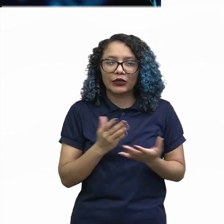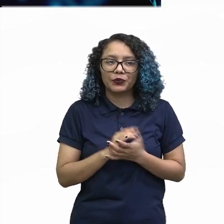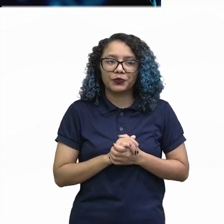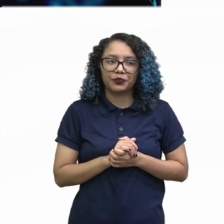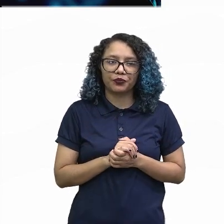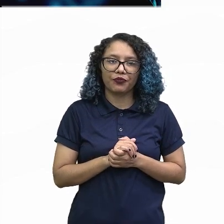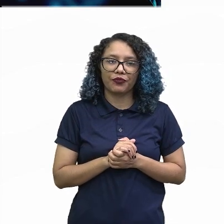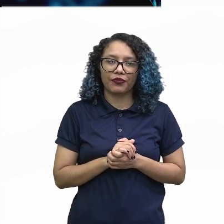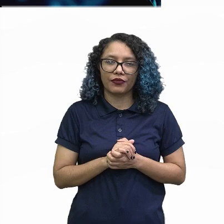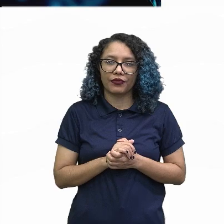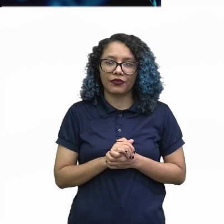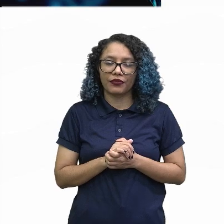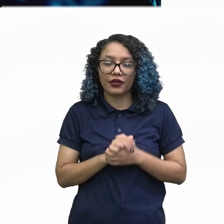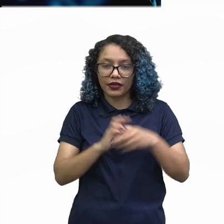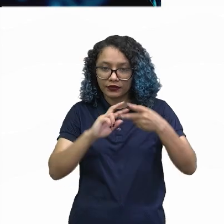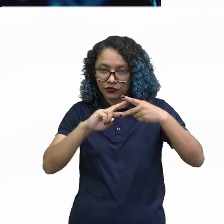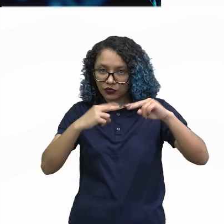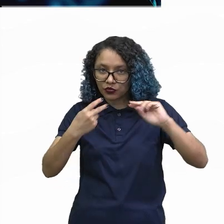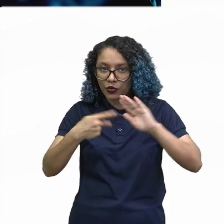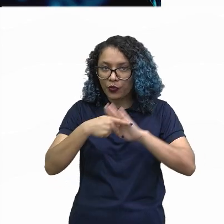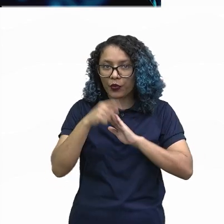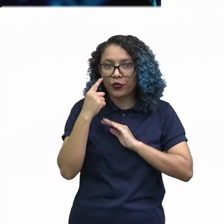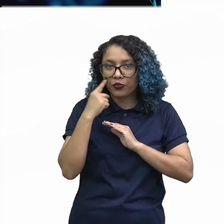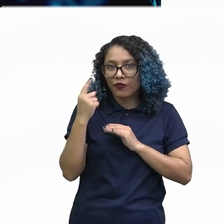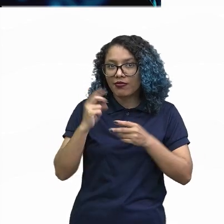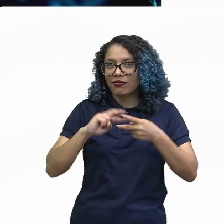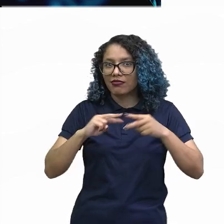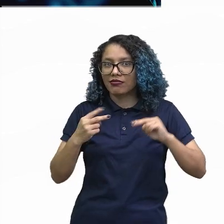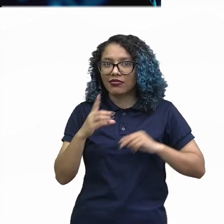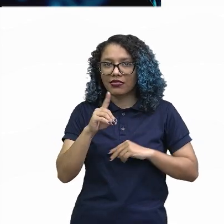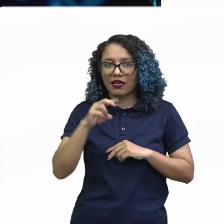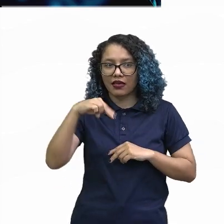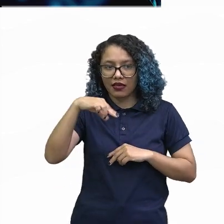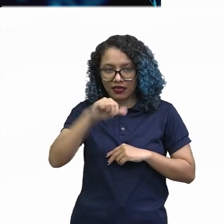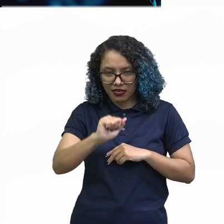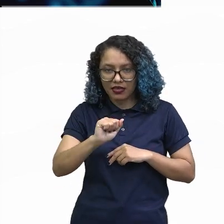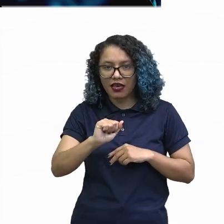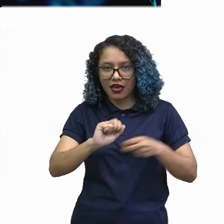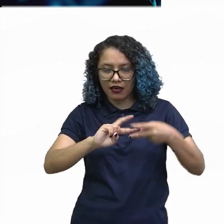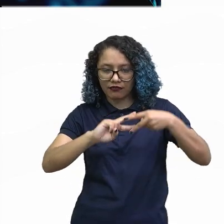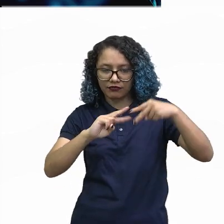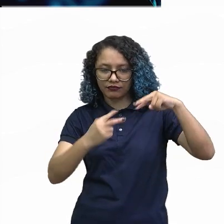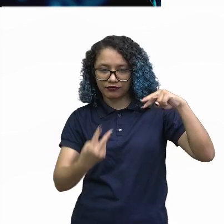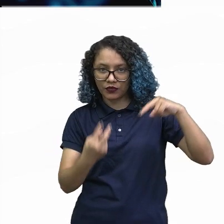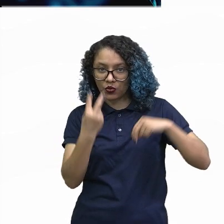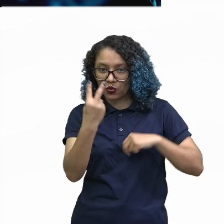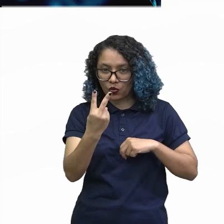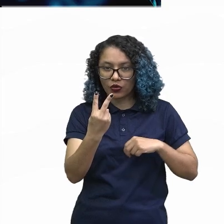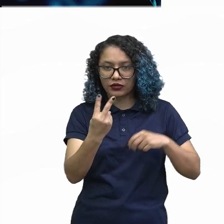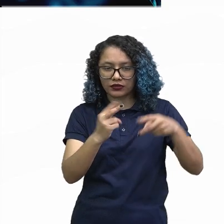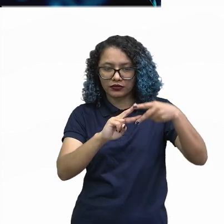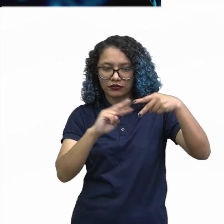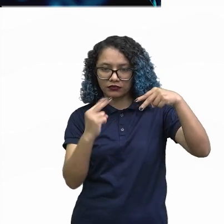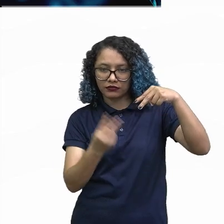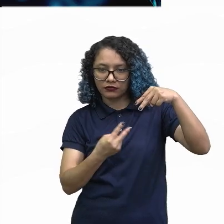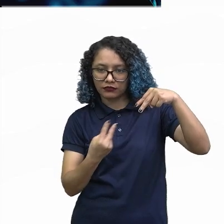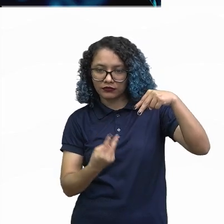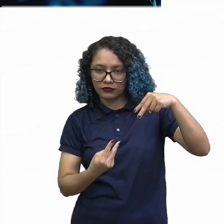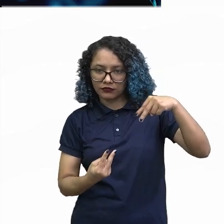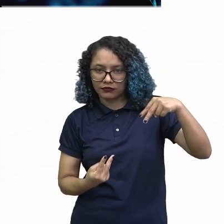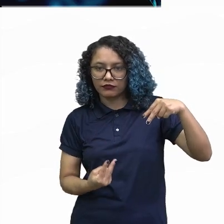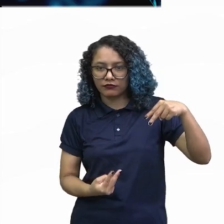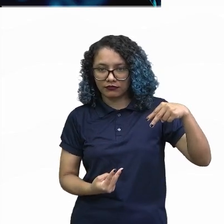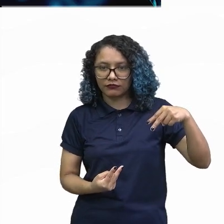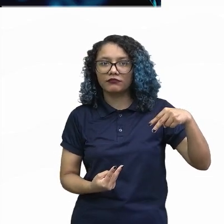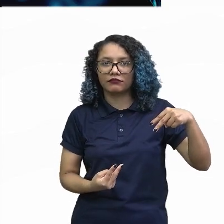tem essa estrutura tridimensional, ele é uma dupla hélice com esse formato helicoidal, né? Então, a gente